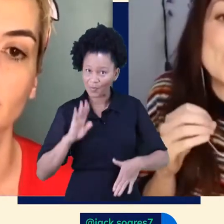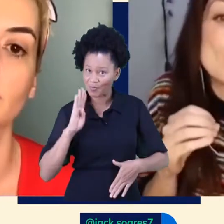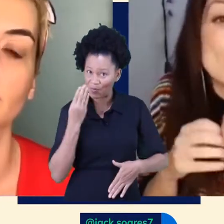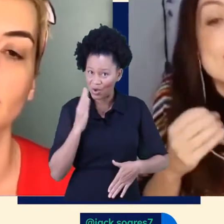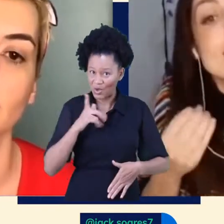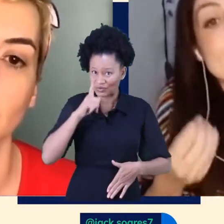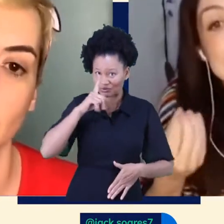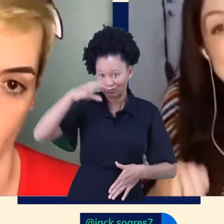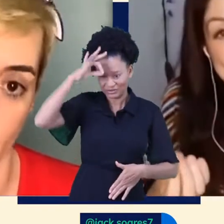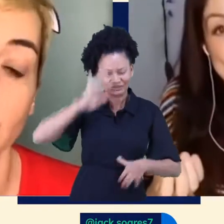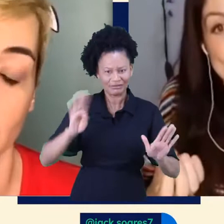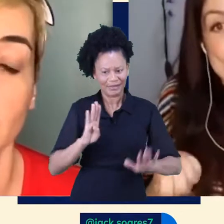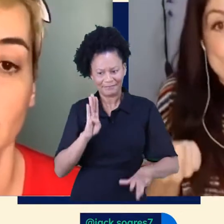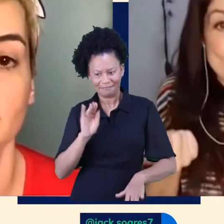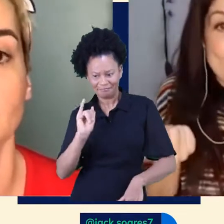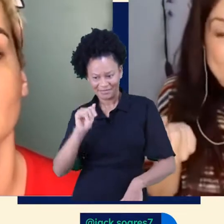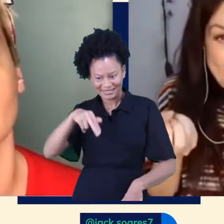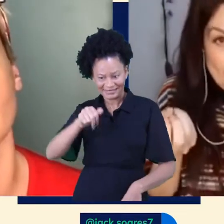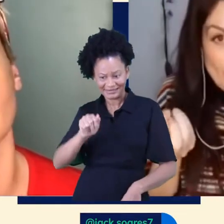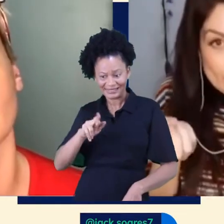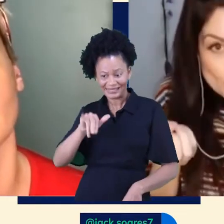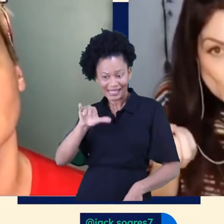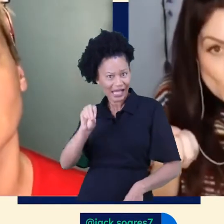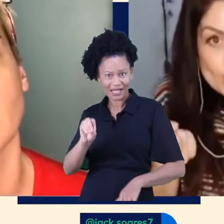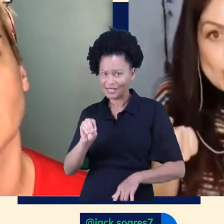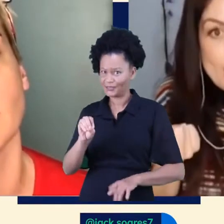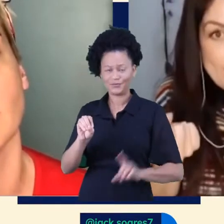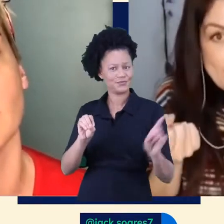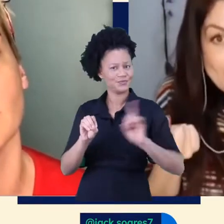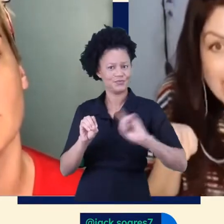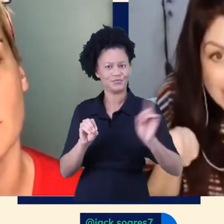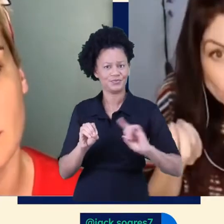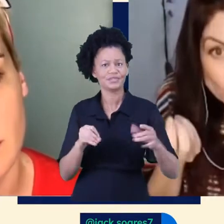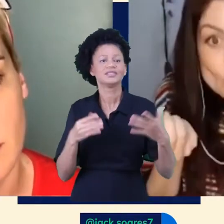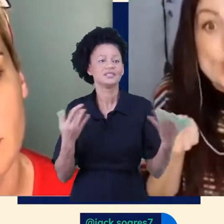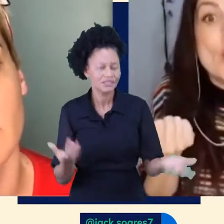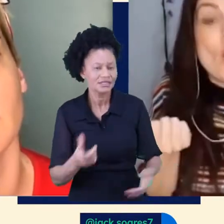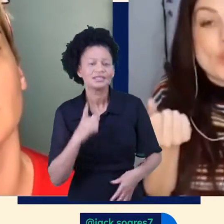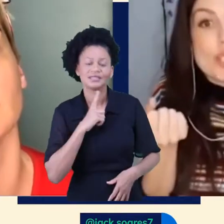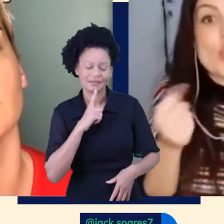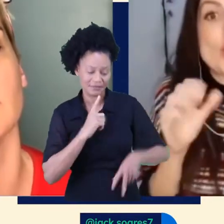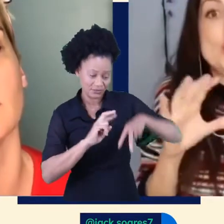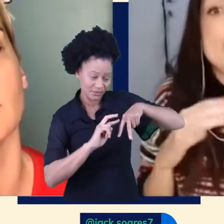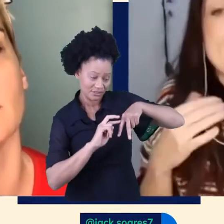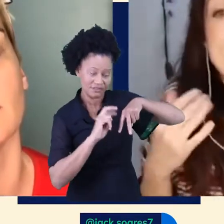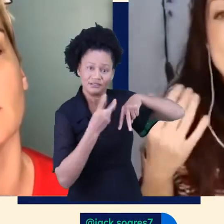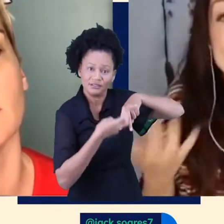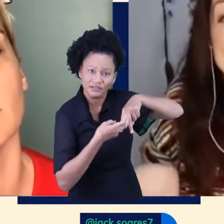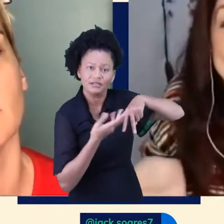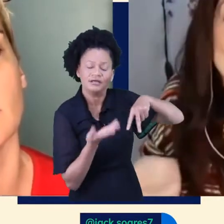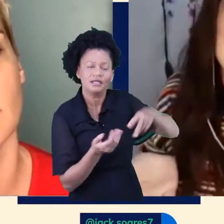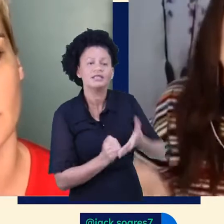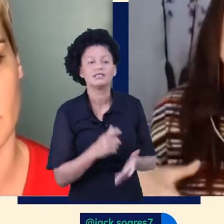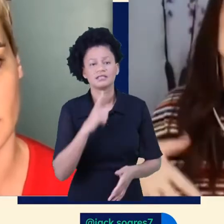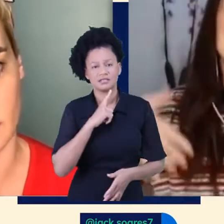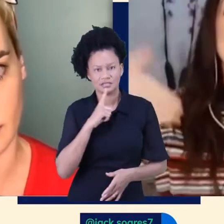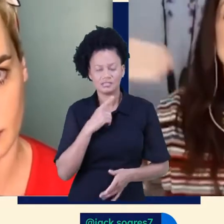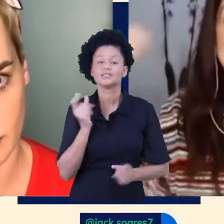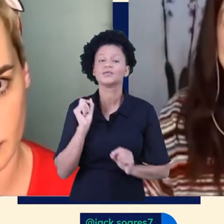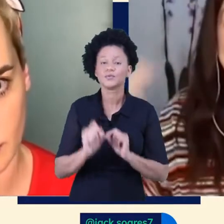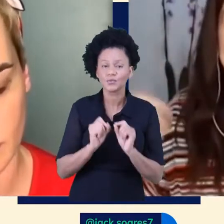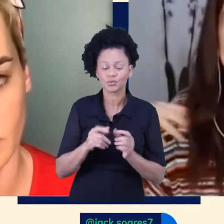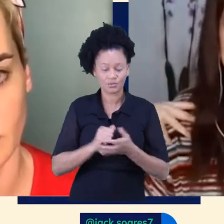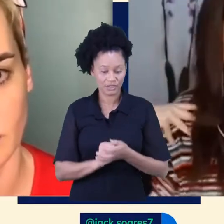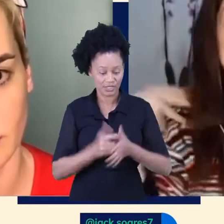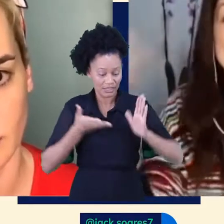chama pessoas intersexo. Então, a gente tem, né, as pessoas que nascem macho, ou seja, o fenótipo, né,